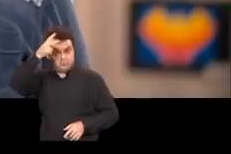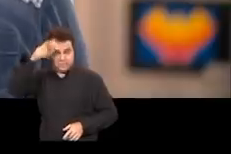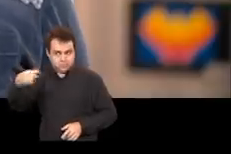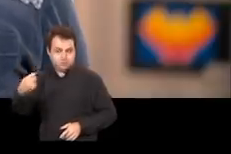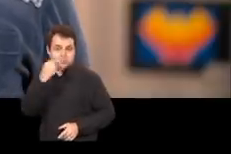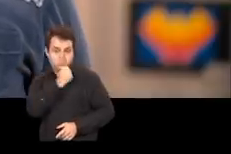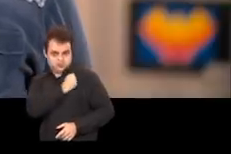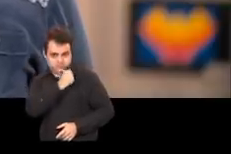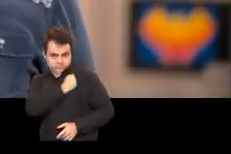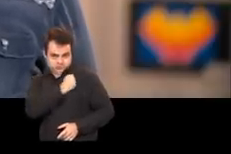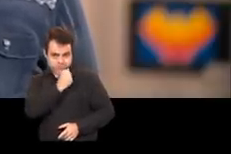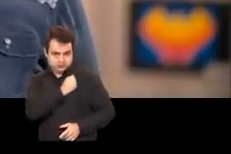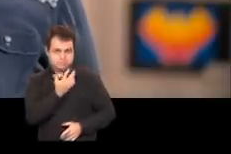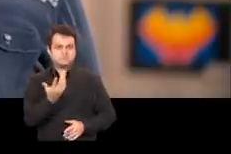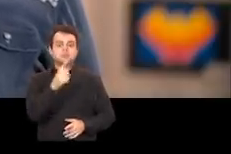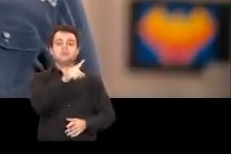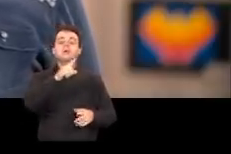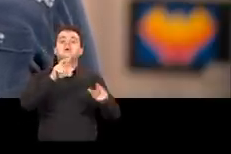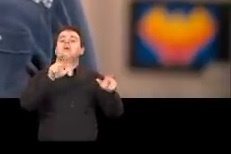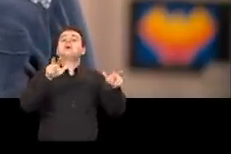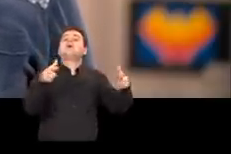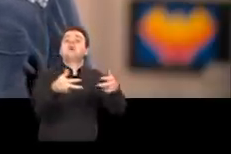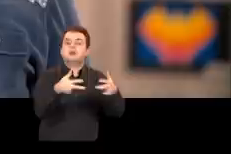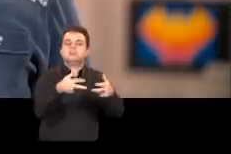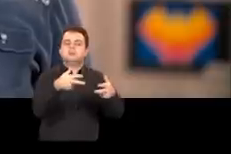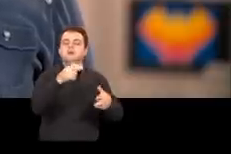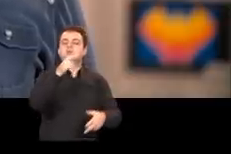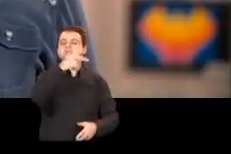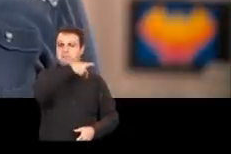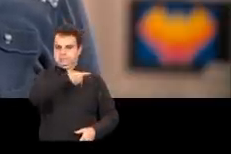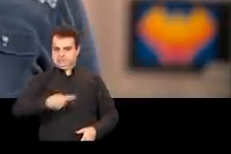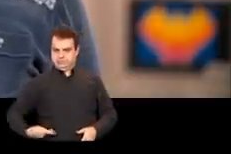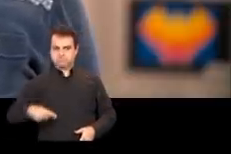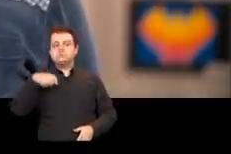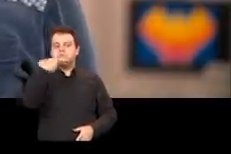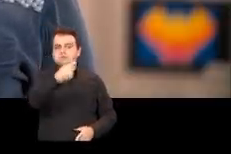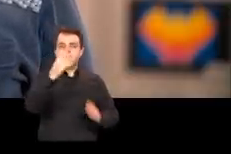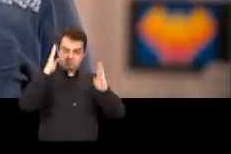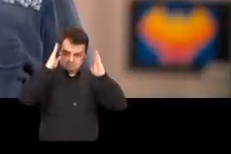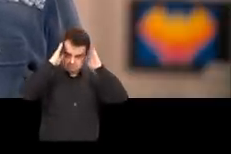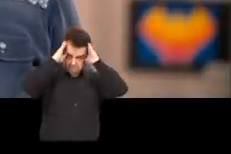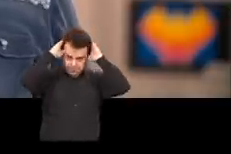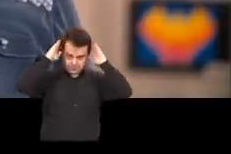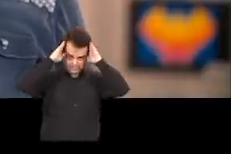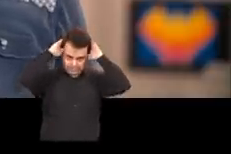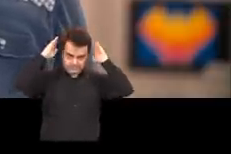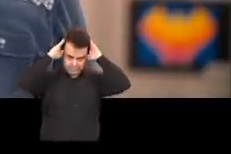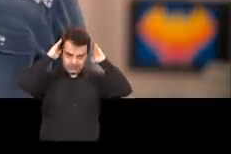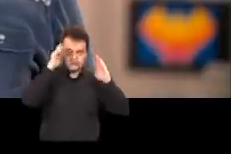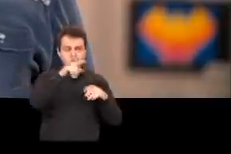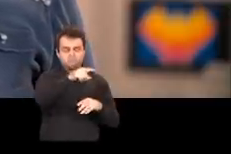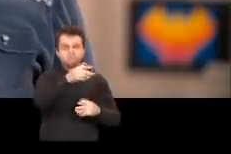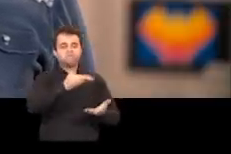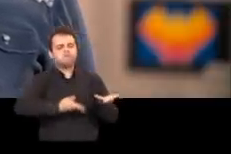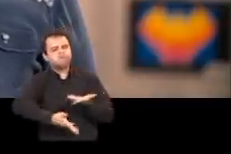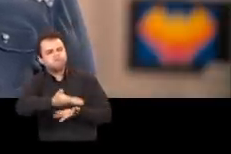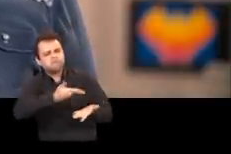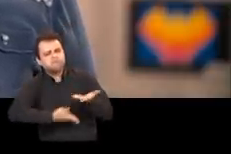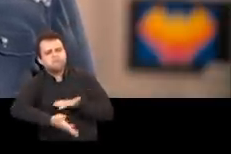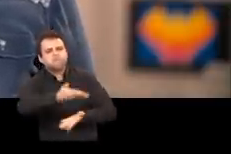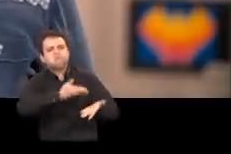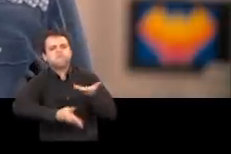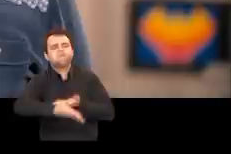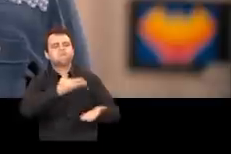Araújo, ao senhor presidente da Câmara Municipal, vereador Paulo Paulera, que muito contribuiu para que